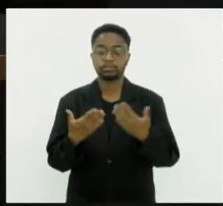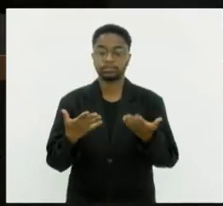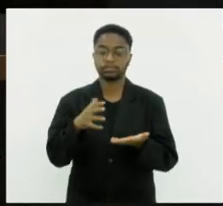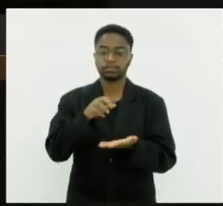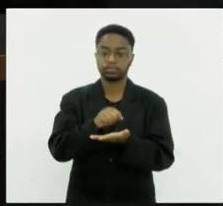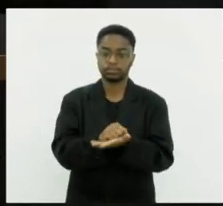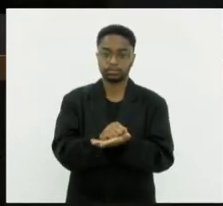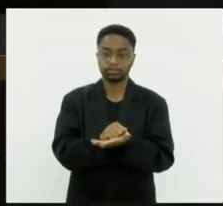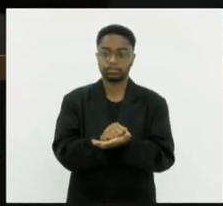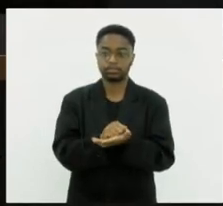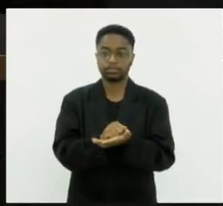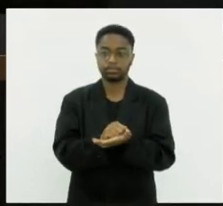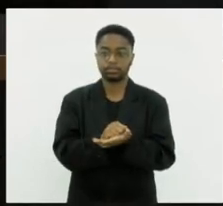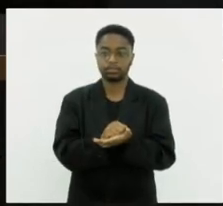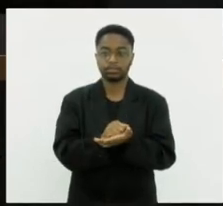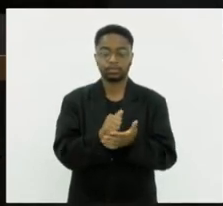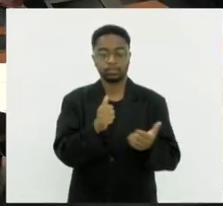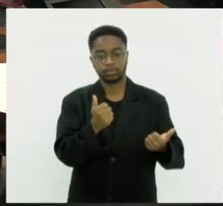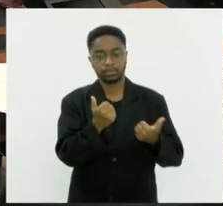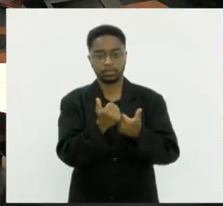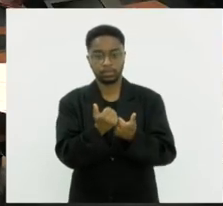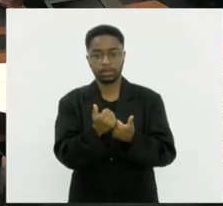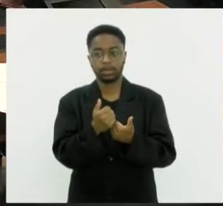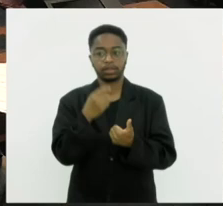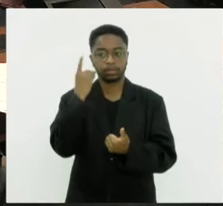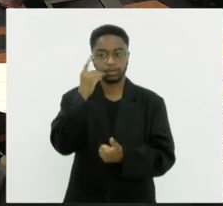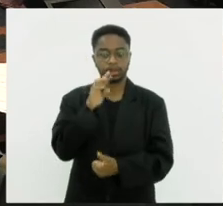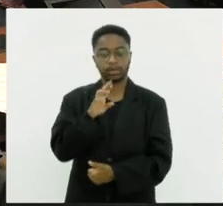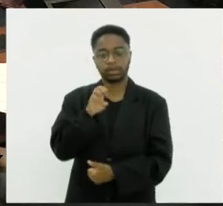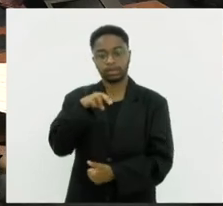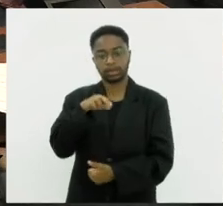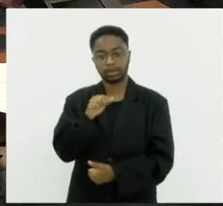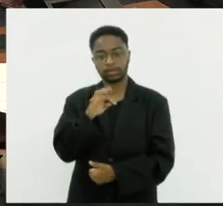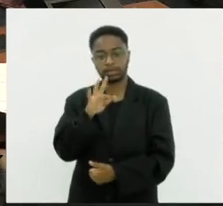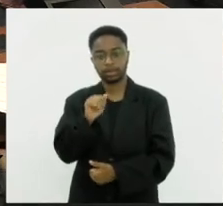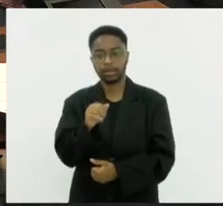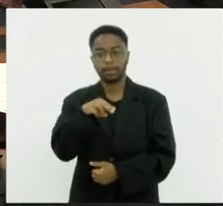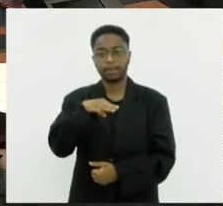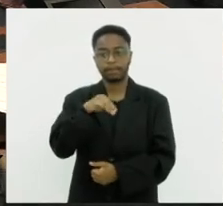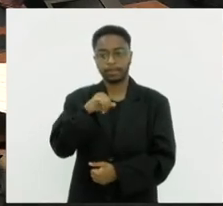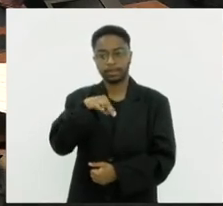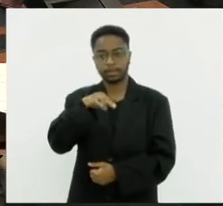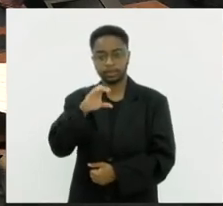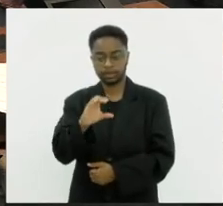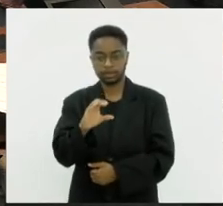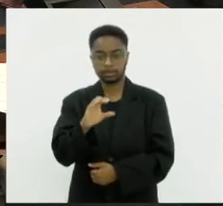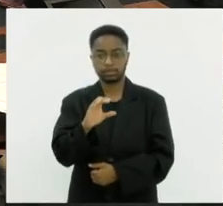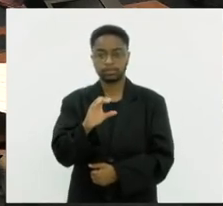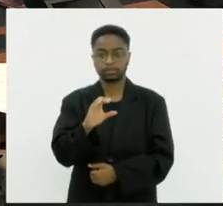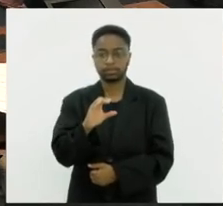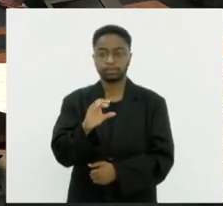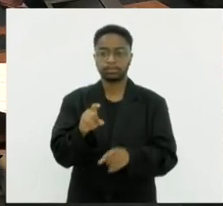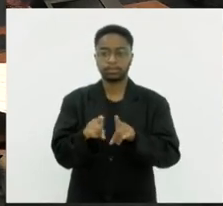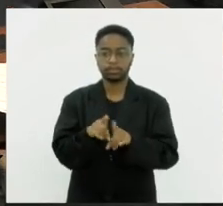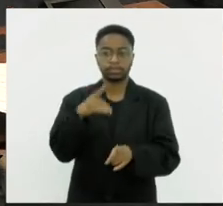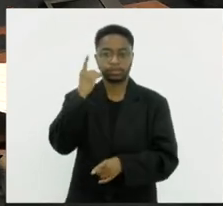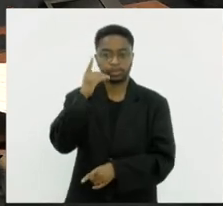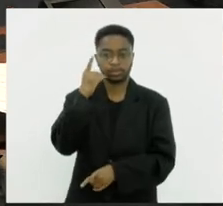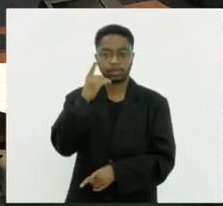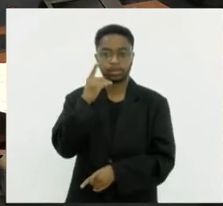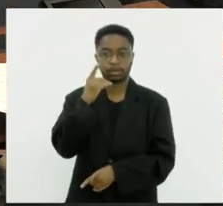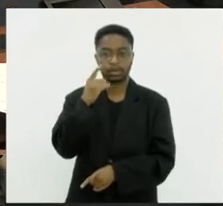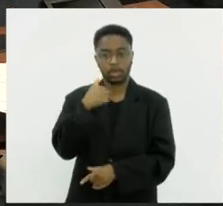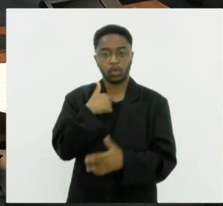registrando aqui as autorias, a deputada Renata Souza, o deputado Carlos Mink e deputada Franciane,